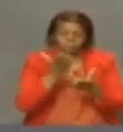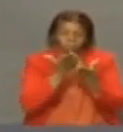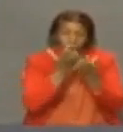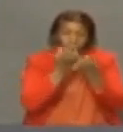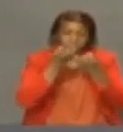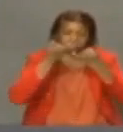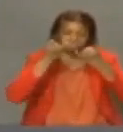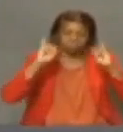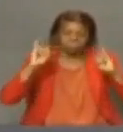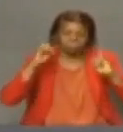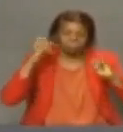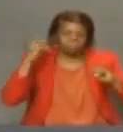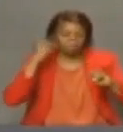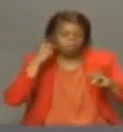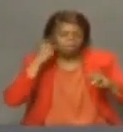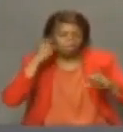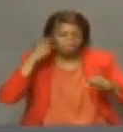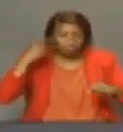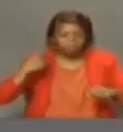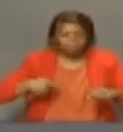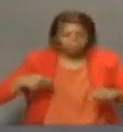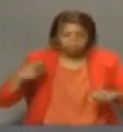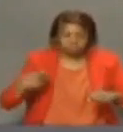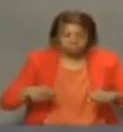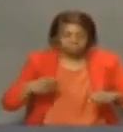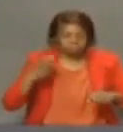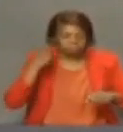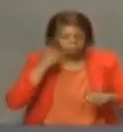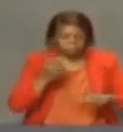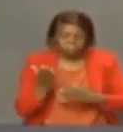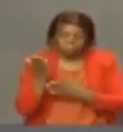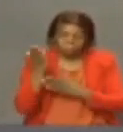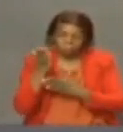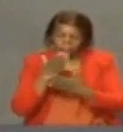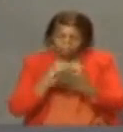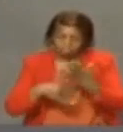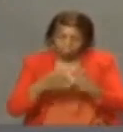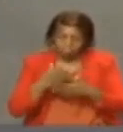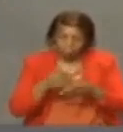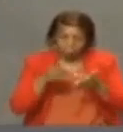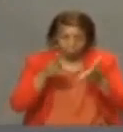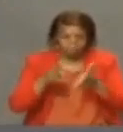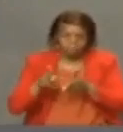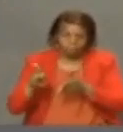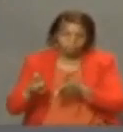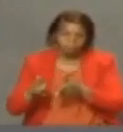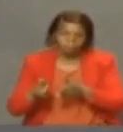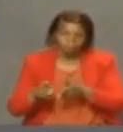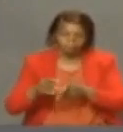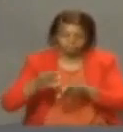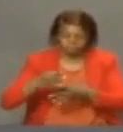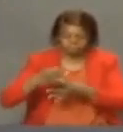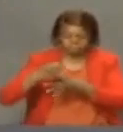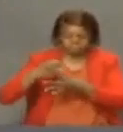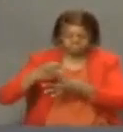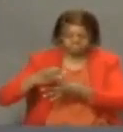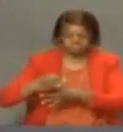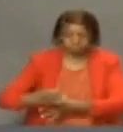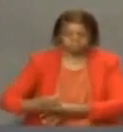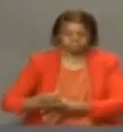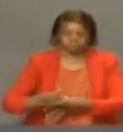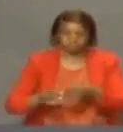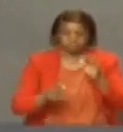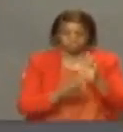João Lourenço pediu aos cidadãos e aos membros do mpl a darem o exemplo a respeito às normas